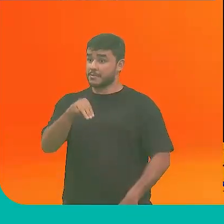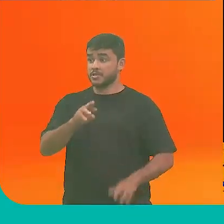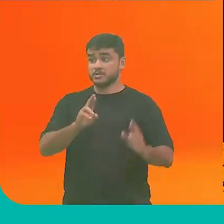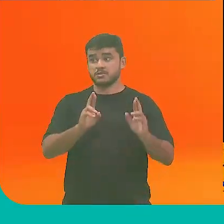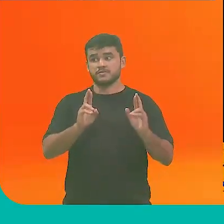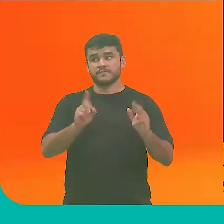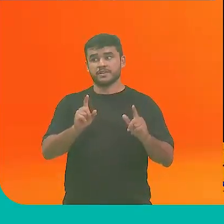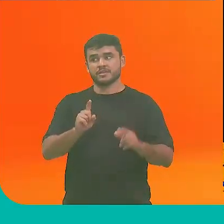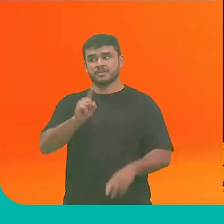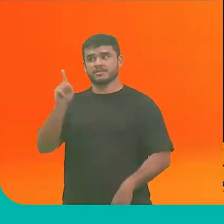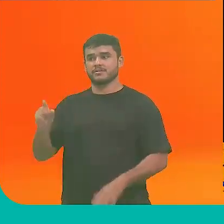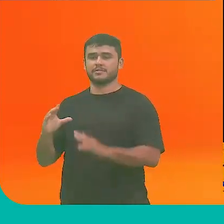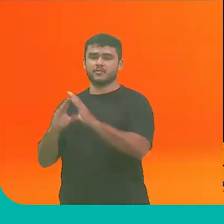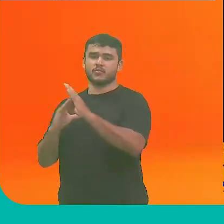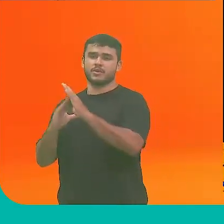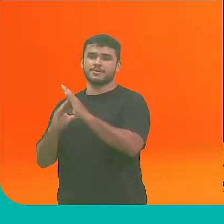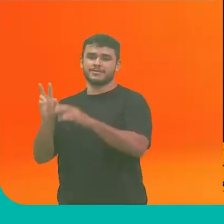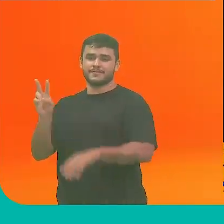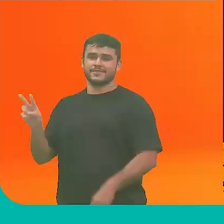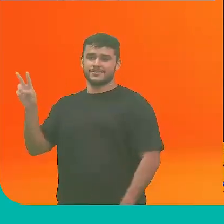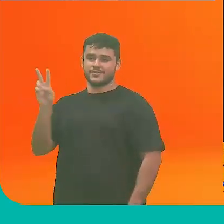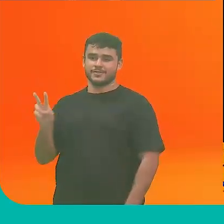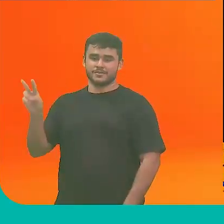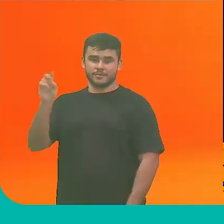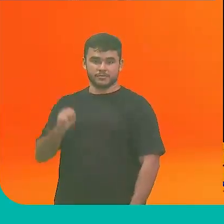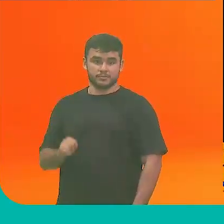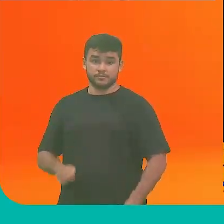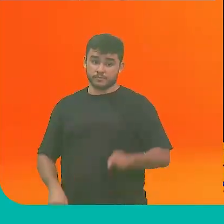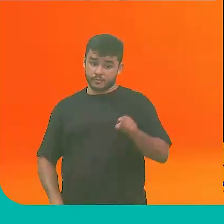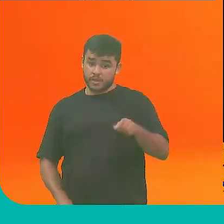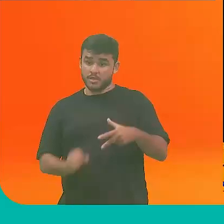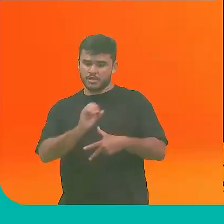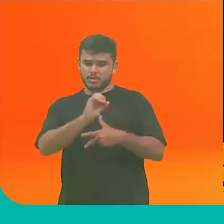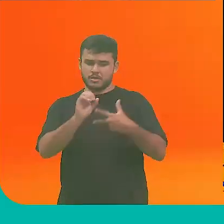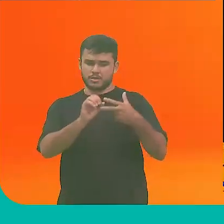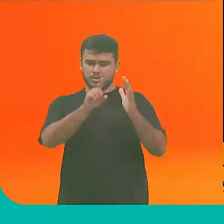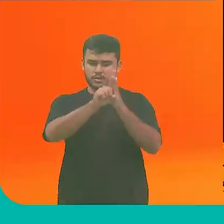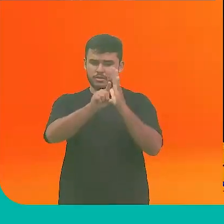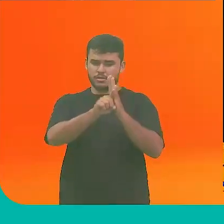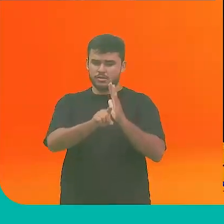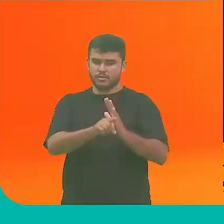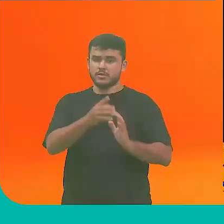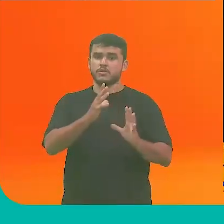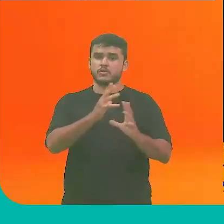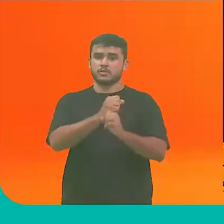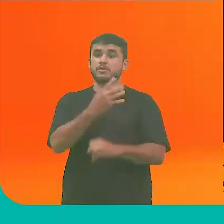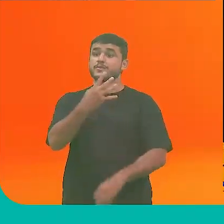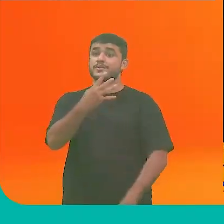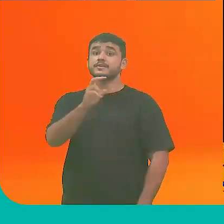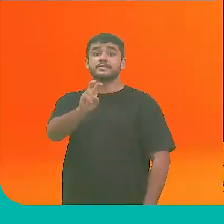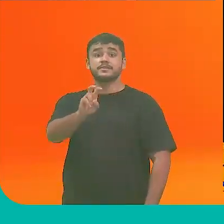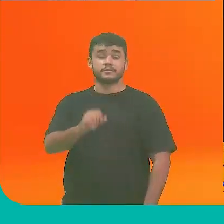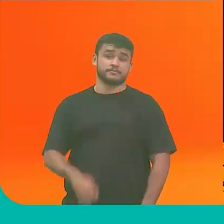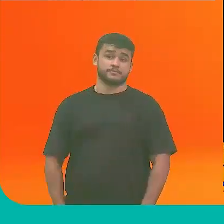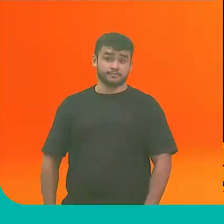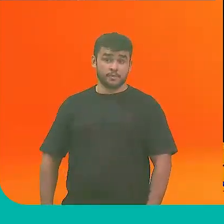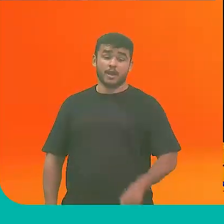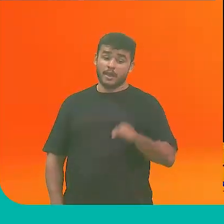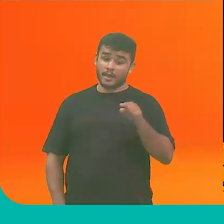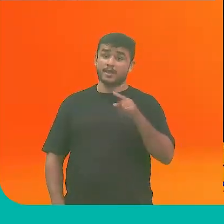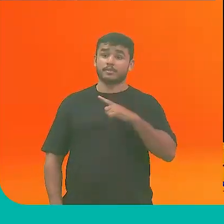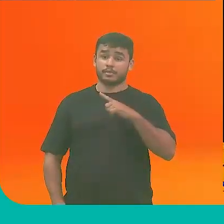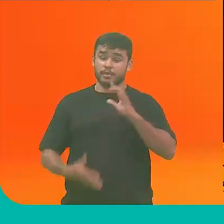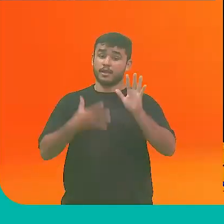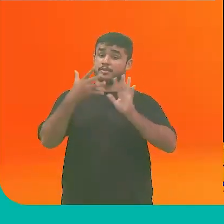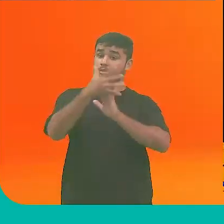prova do Enem de matemática, ela tem 45 questões. As questões, elas são